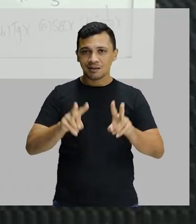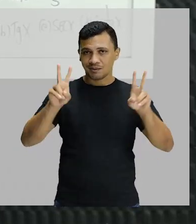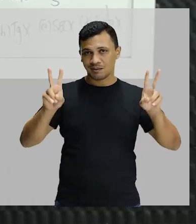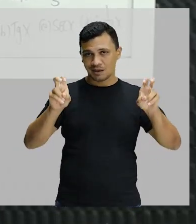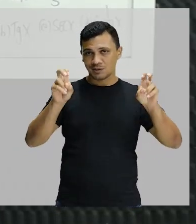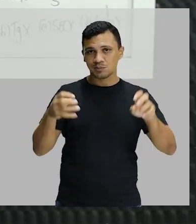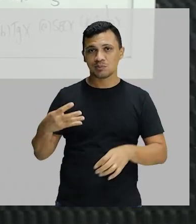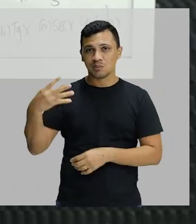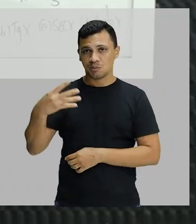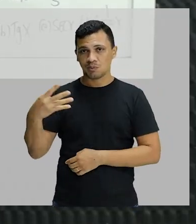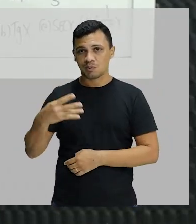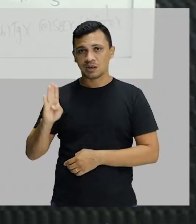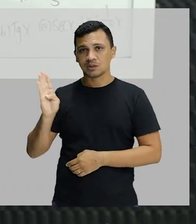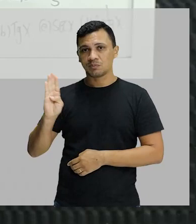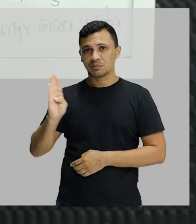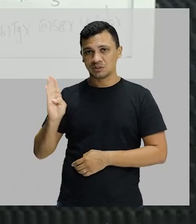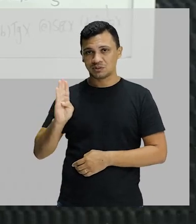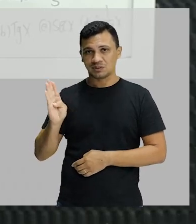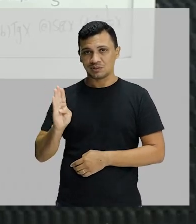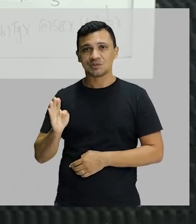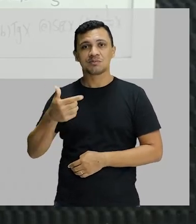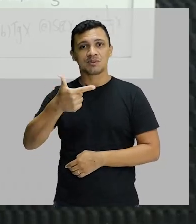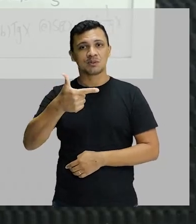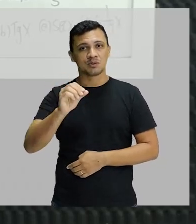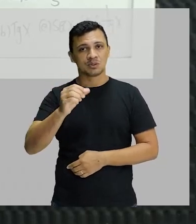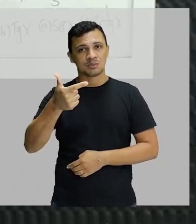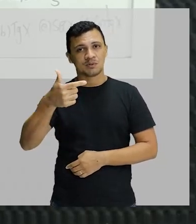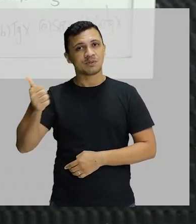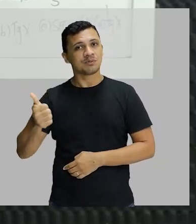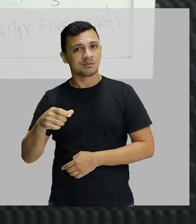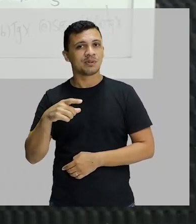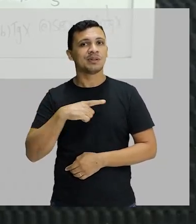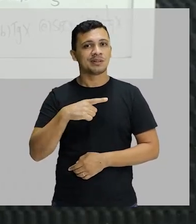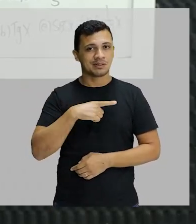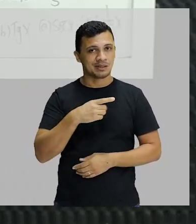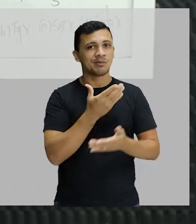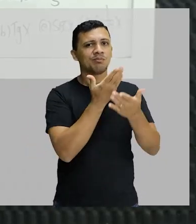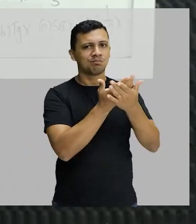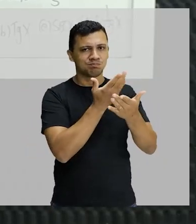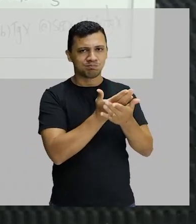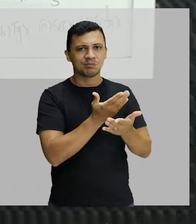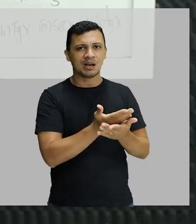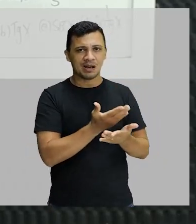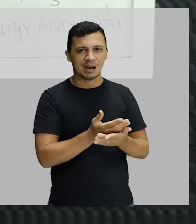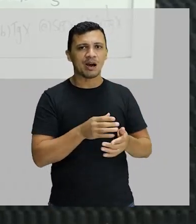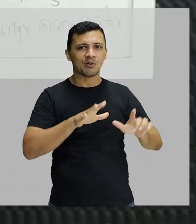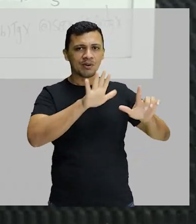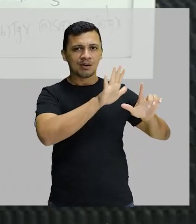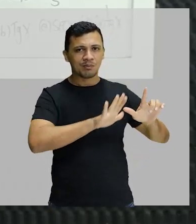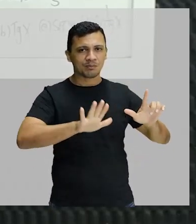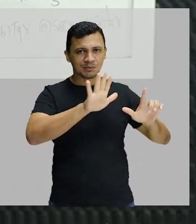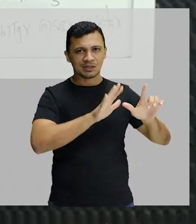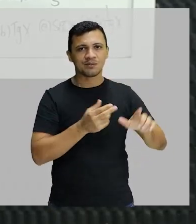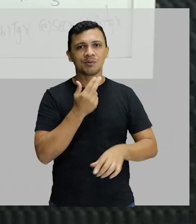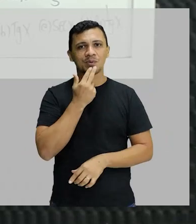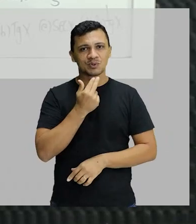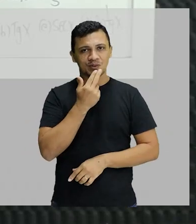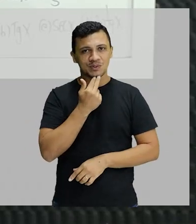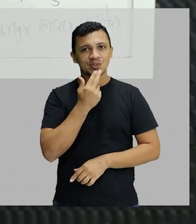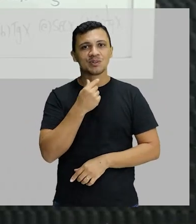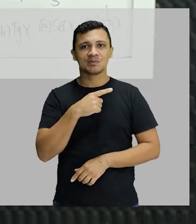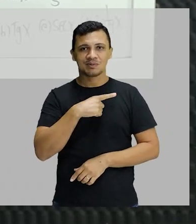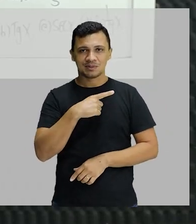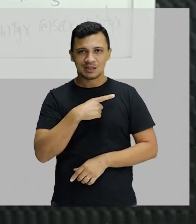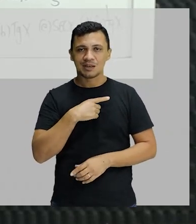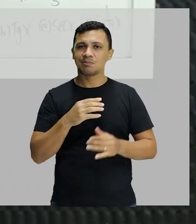do ano letivo de 2021. Okay? Já tem muito material a respeito desse assunto na plataforma Gonçalves Dias, lá no